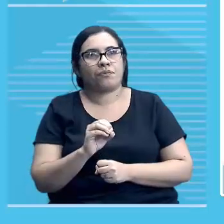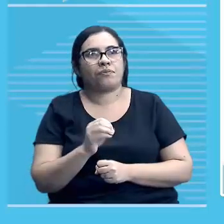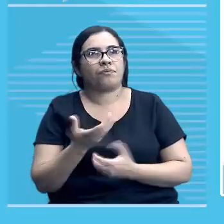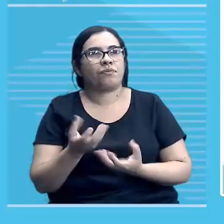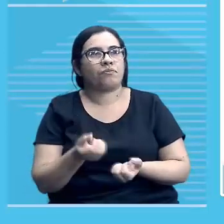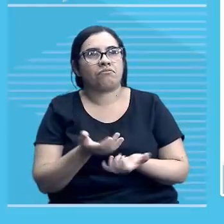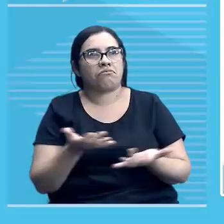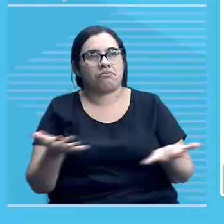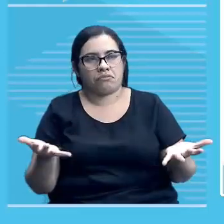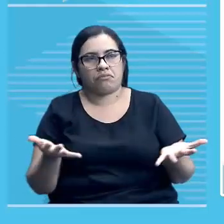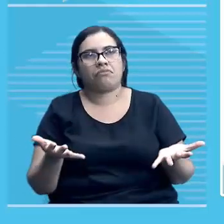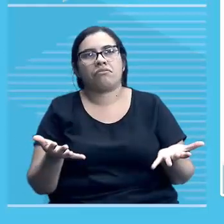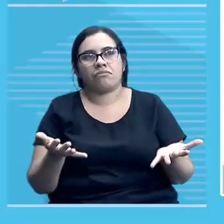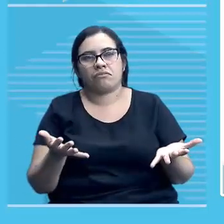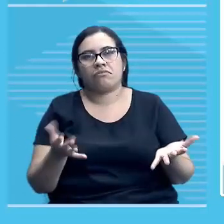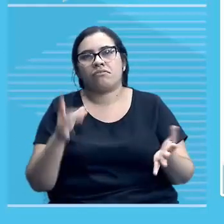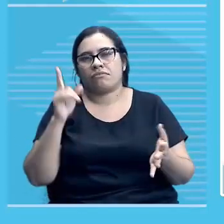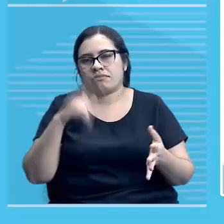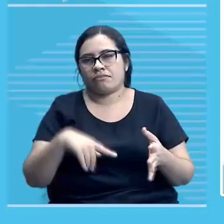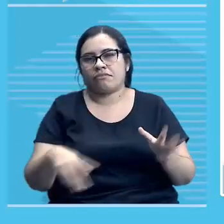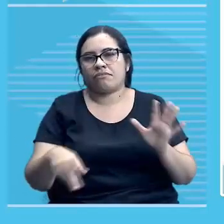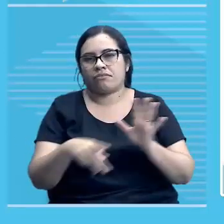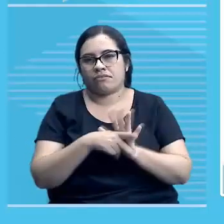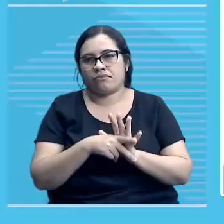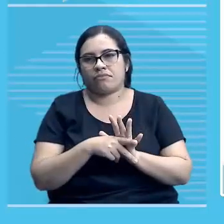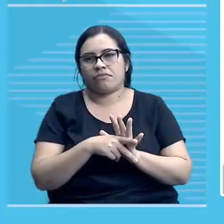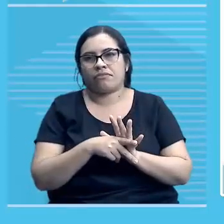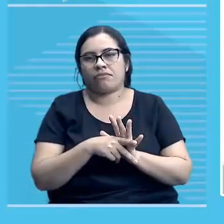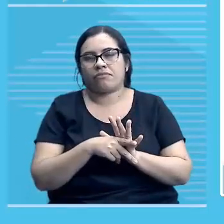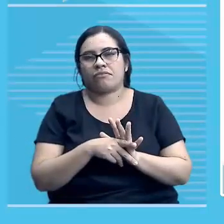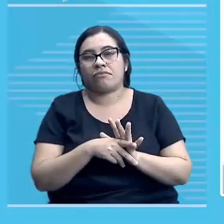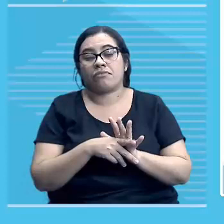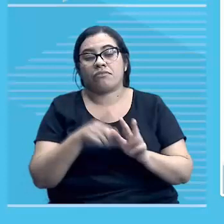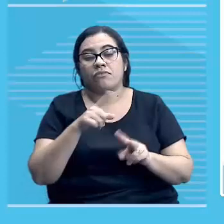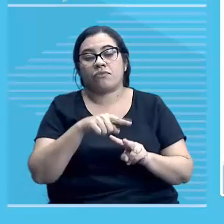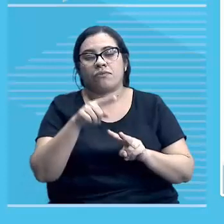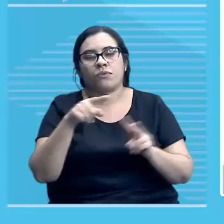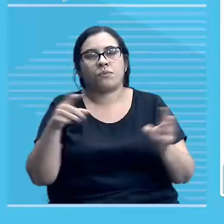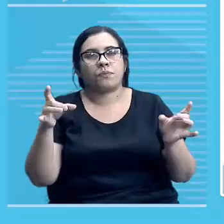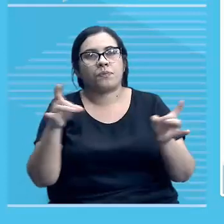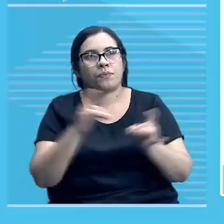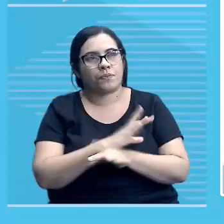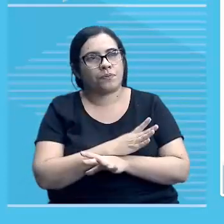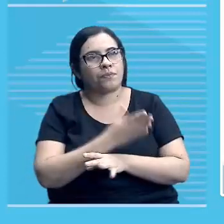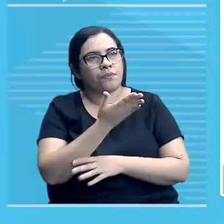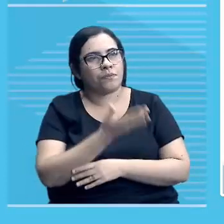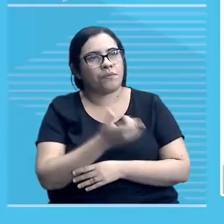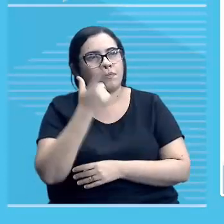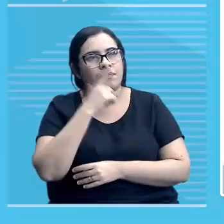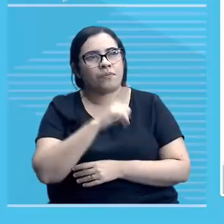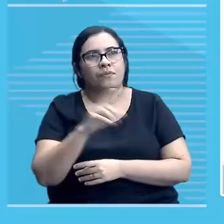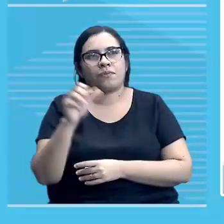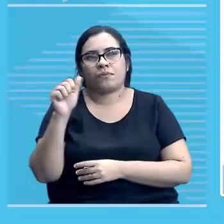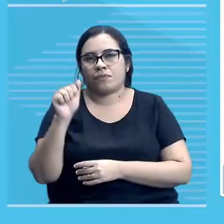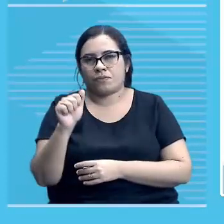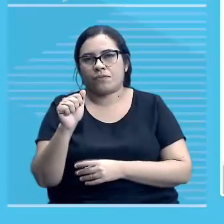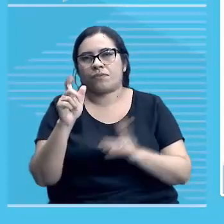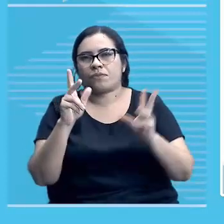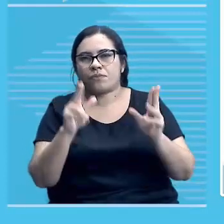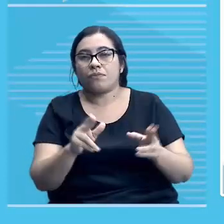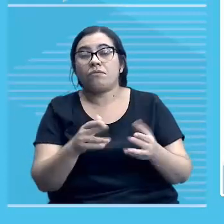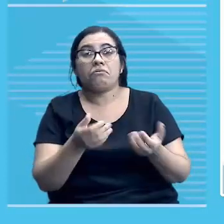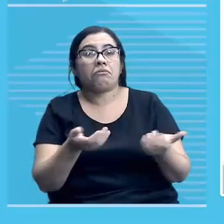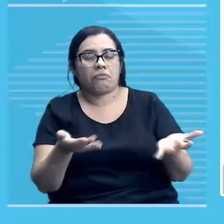usada quando? Quando as raízes da minha equação, elas são números inteiros. Quando o nosso A, ele é igual